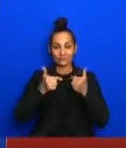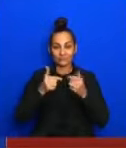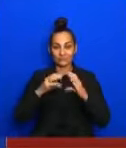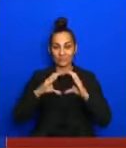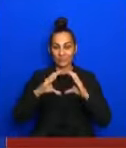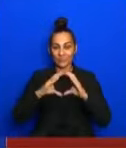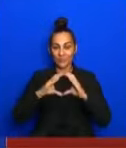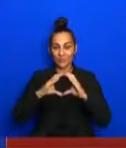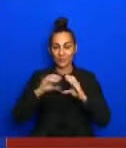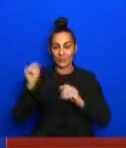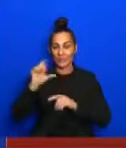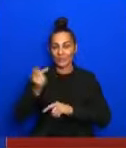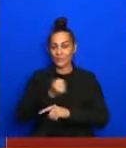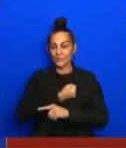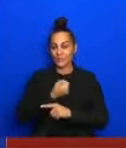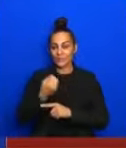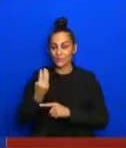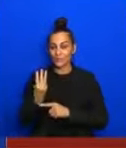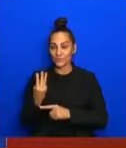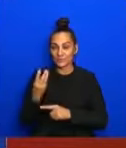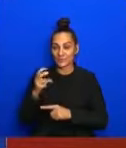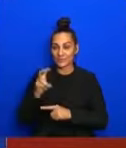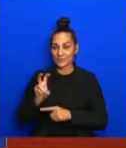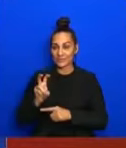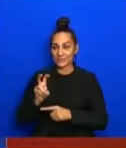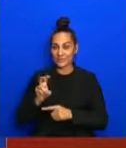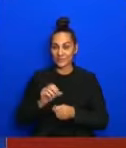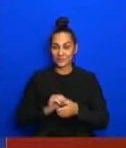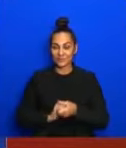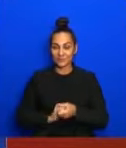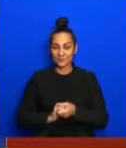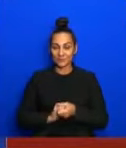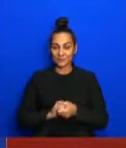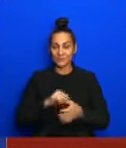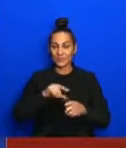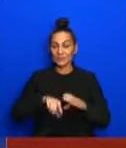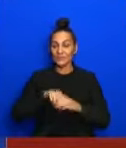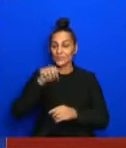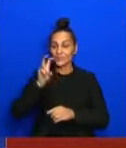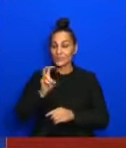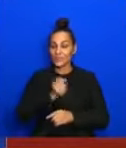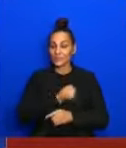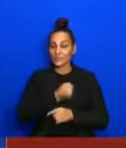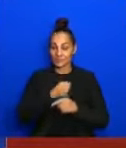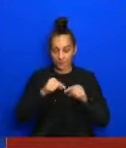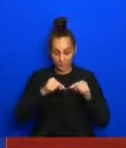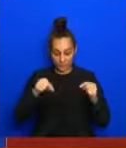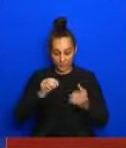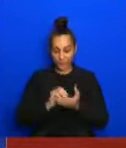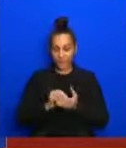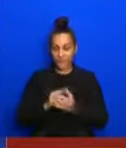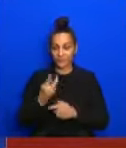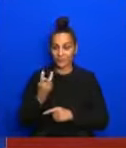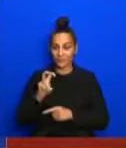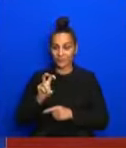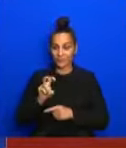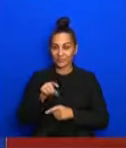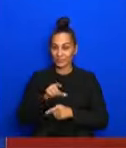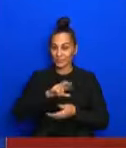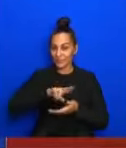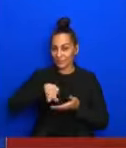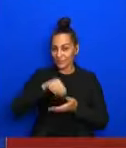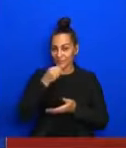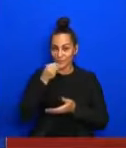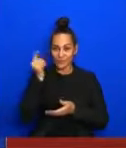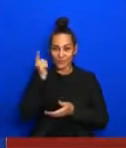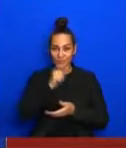chegando. Bola azul, 35. Azul, número 35. Foram sorteados 5 números. Faltam 15. Você ainda tem